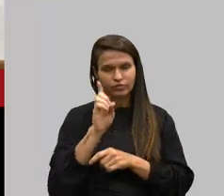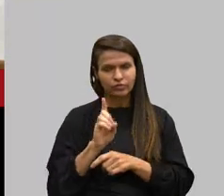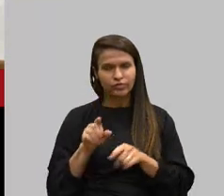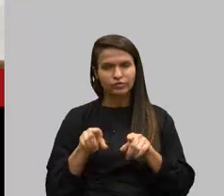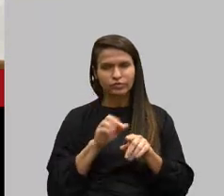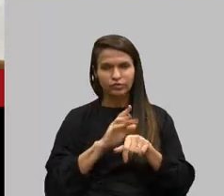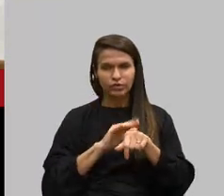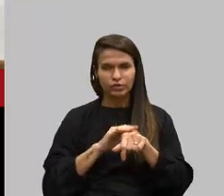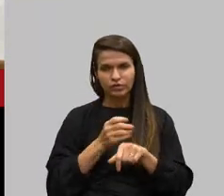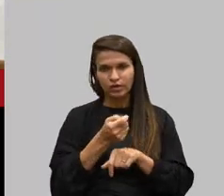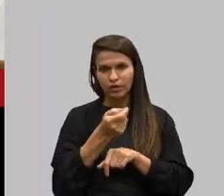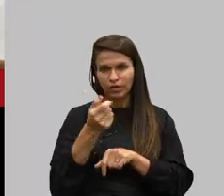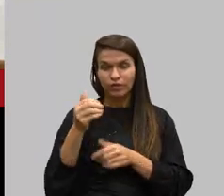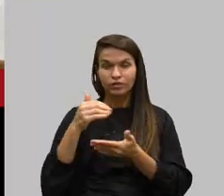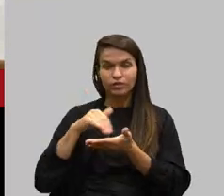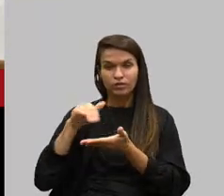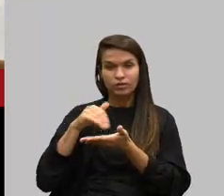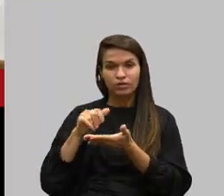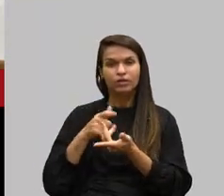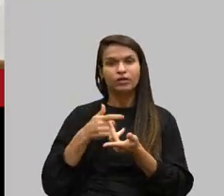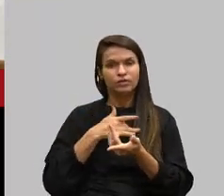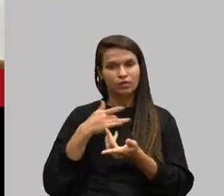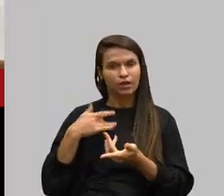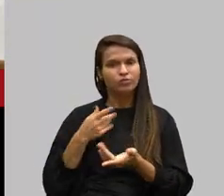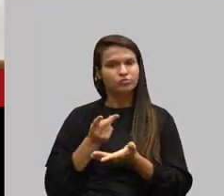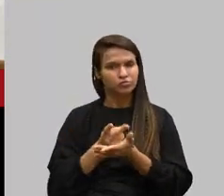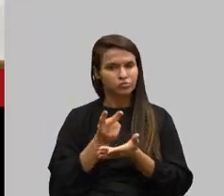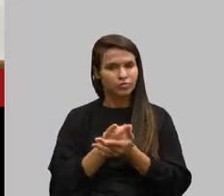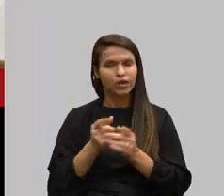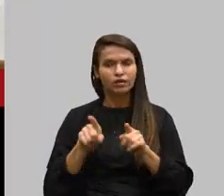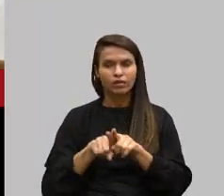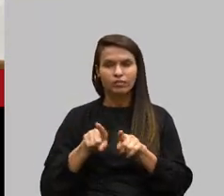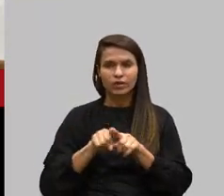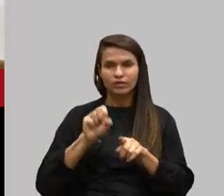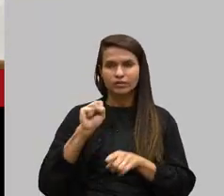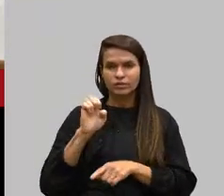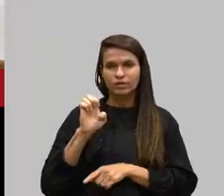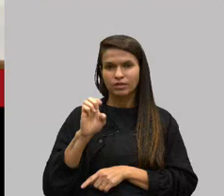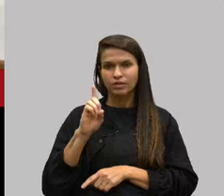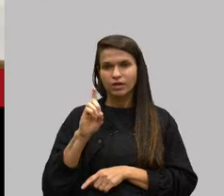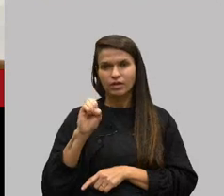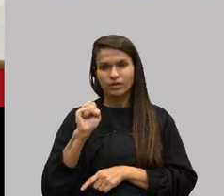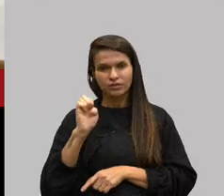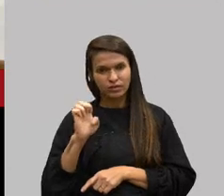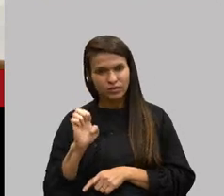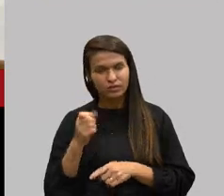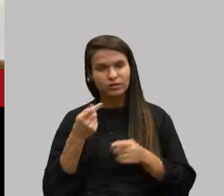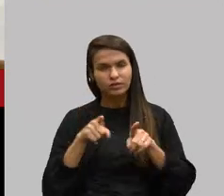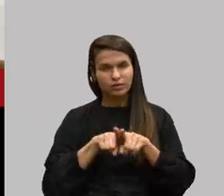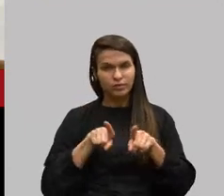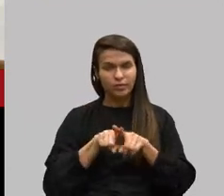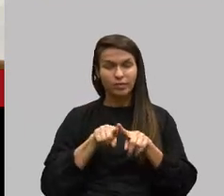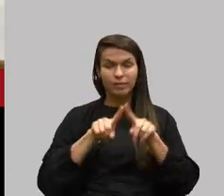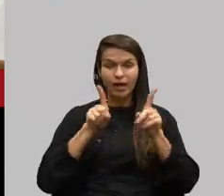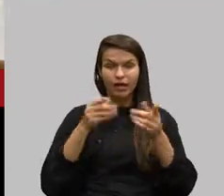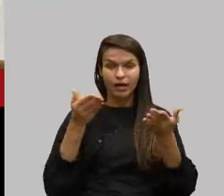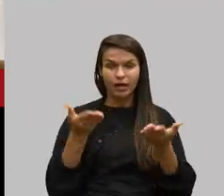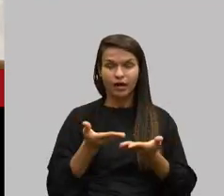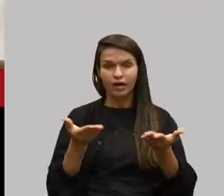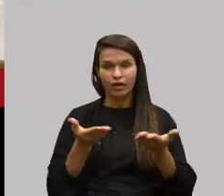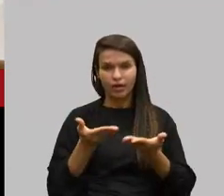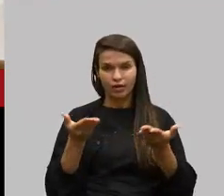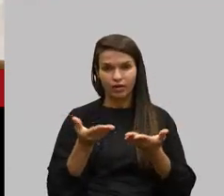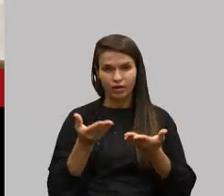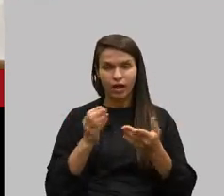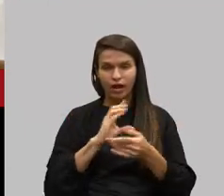Secretaria de Saúde da mesma maneira e a cedes também porém agora elas são